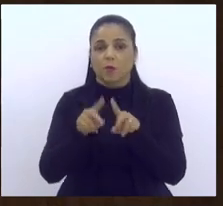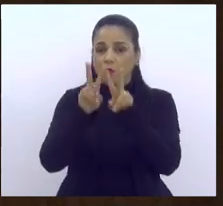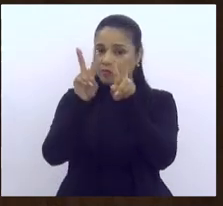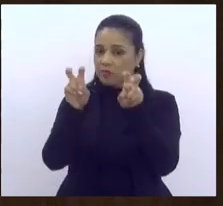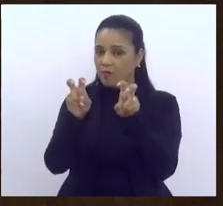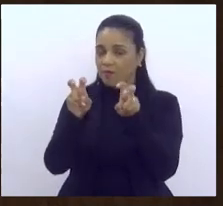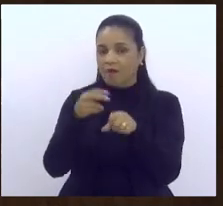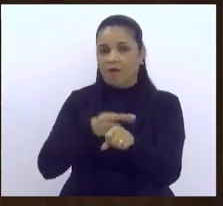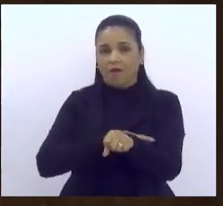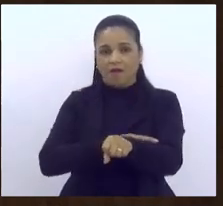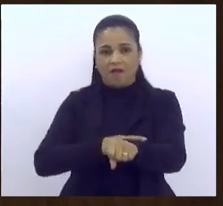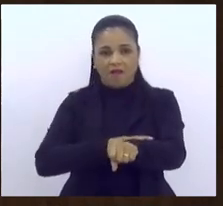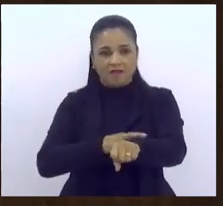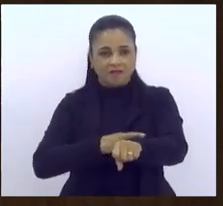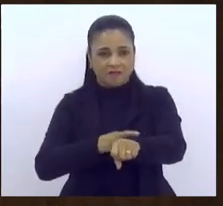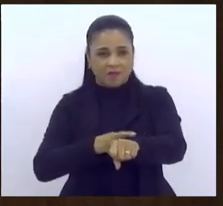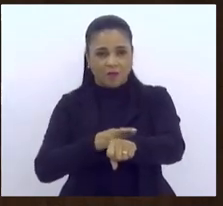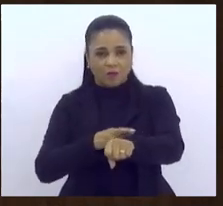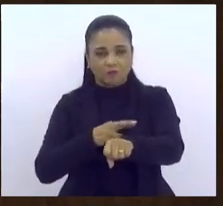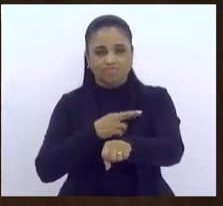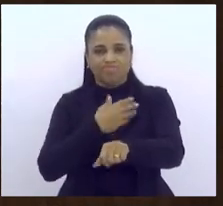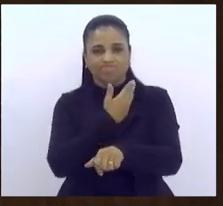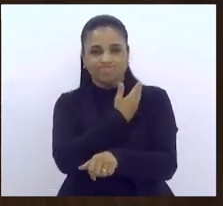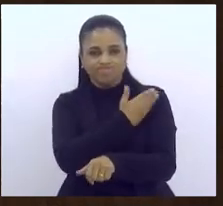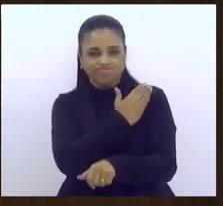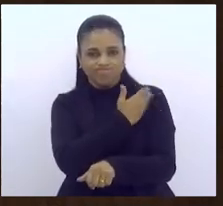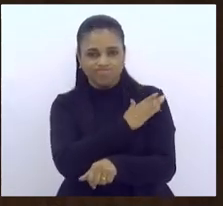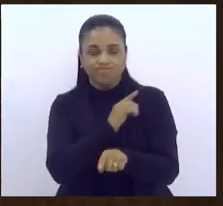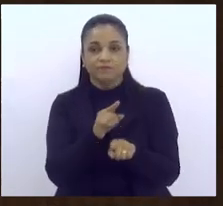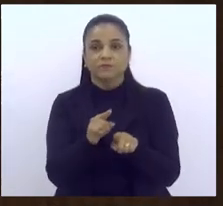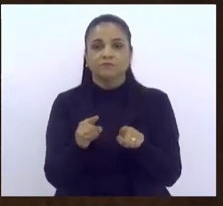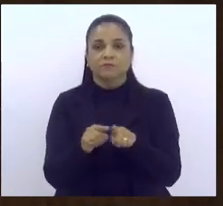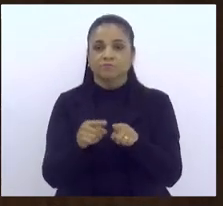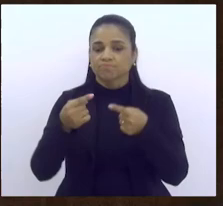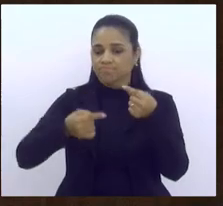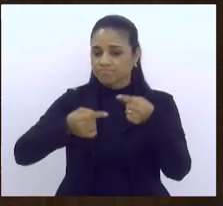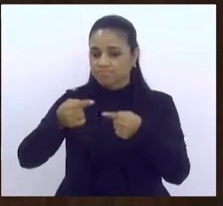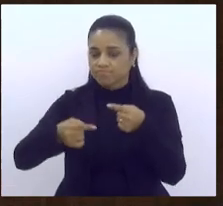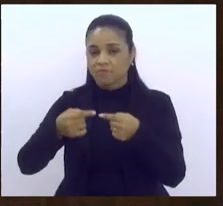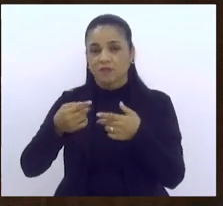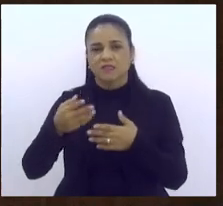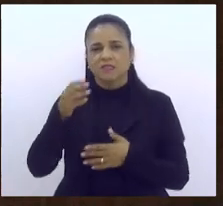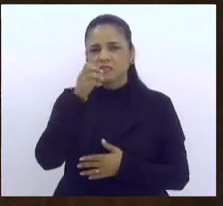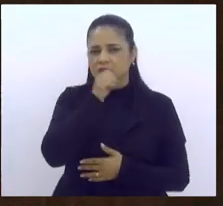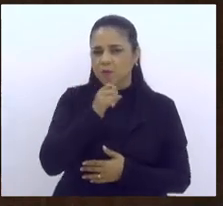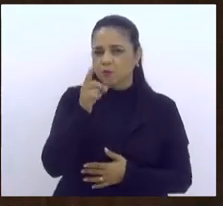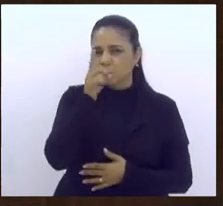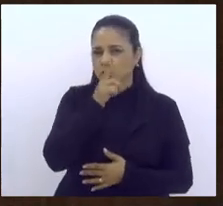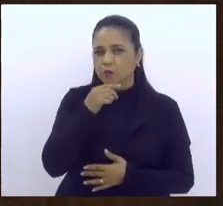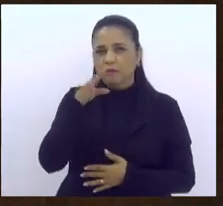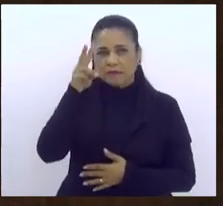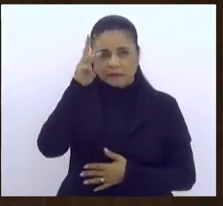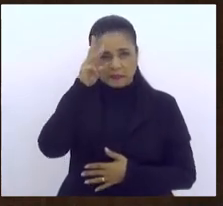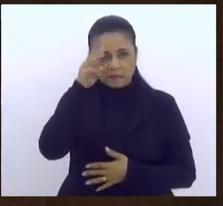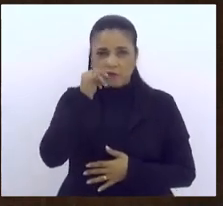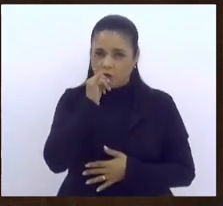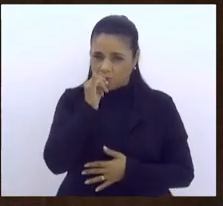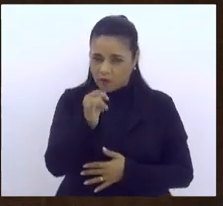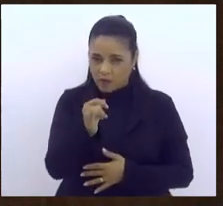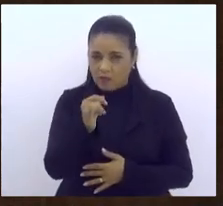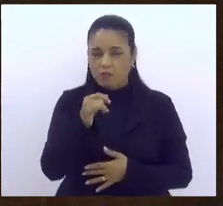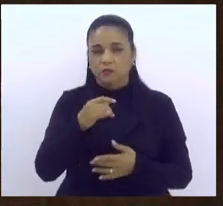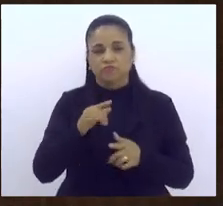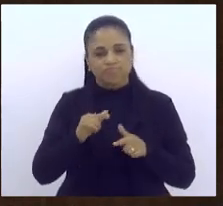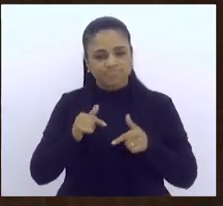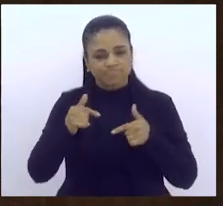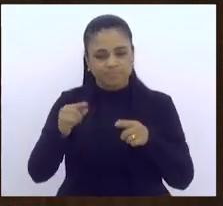racial, pela importância do debate racial. Neste final de semana, já falei aqui na terça-feira, do ato racista